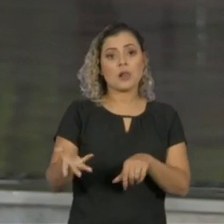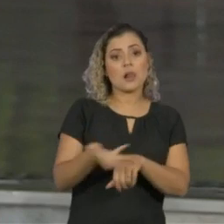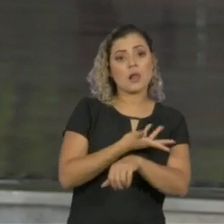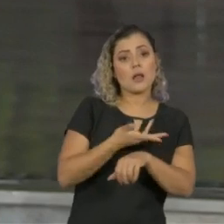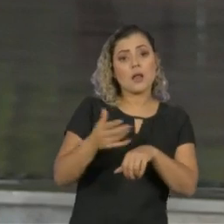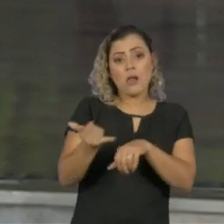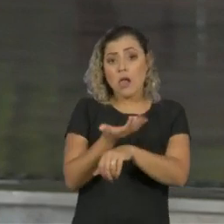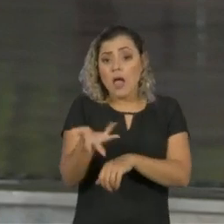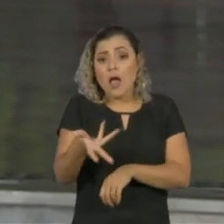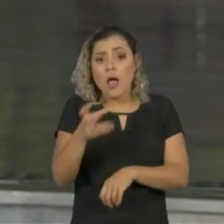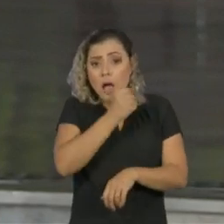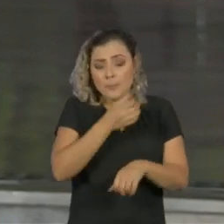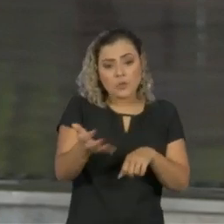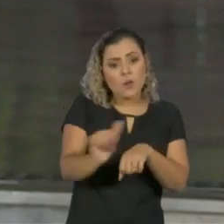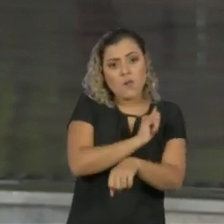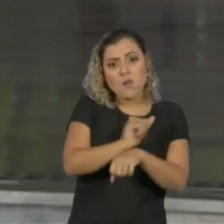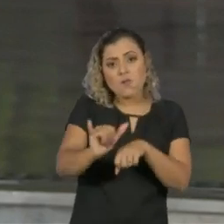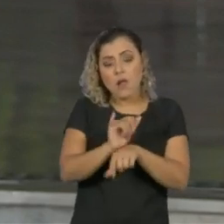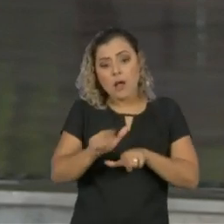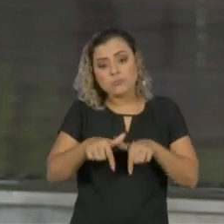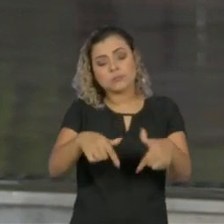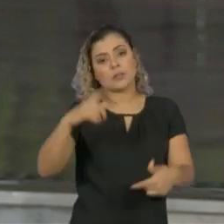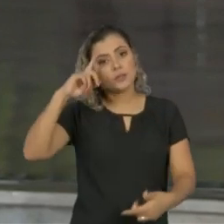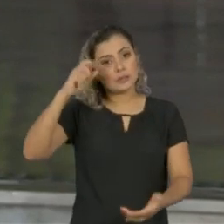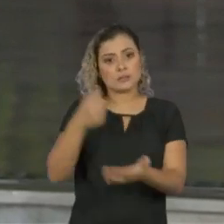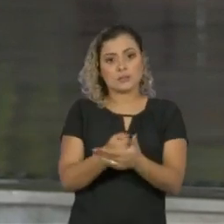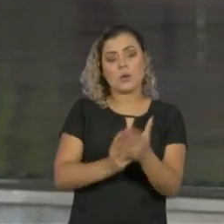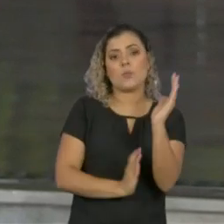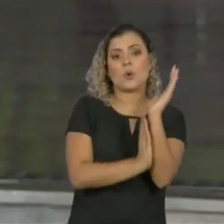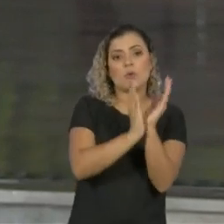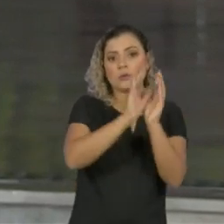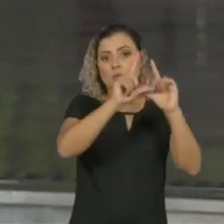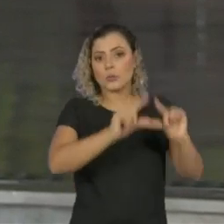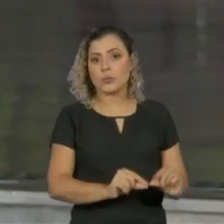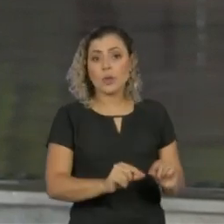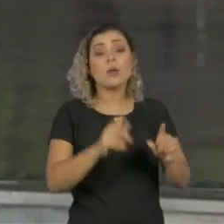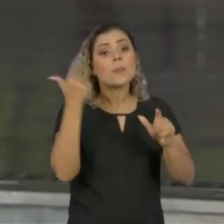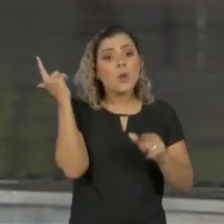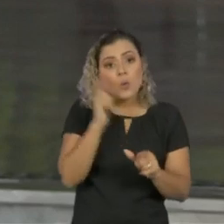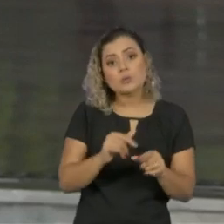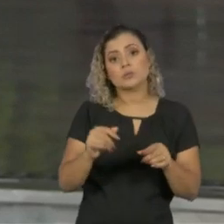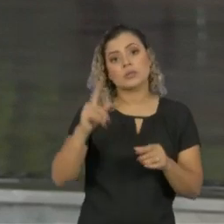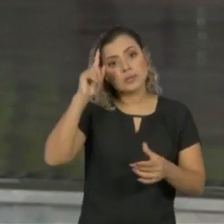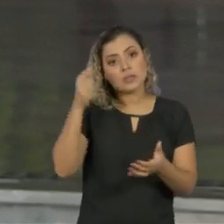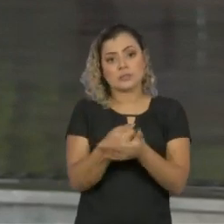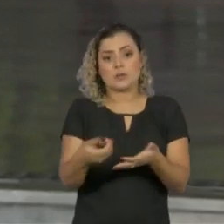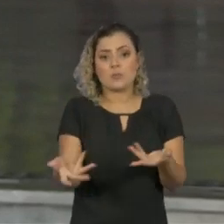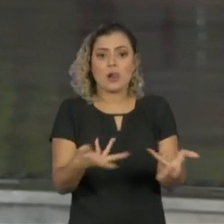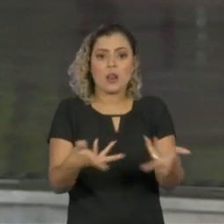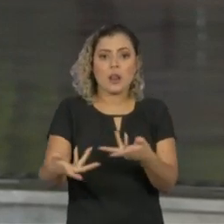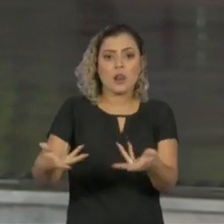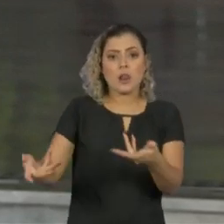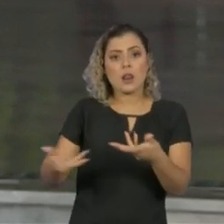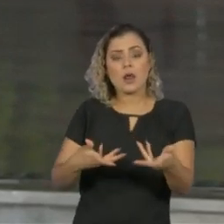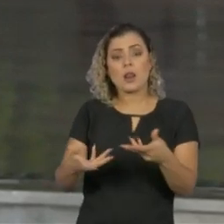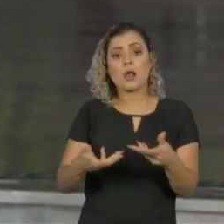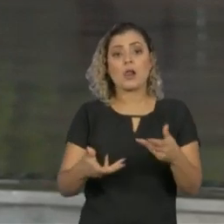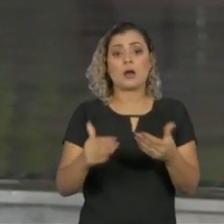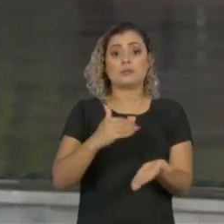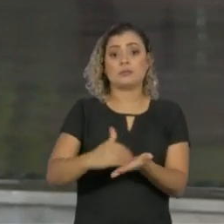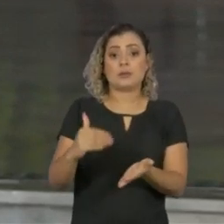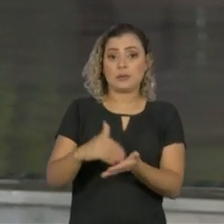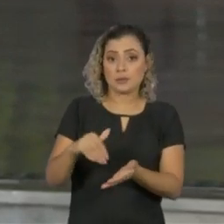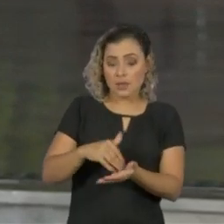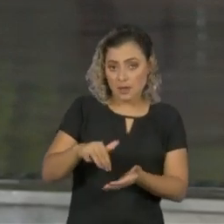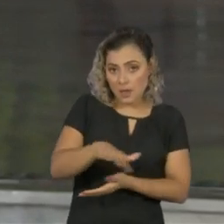agilidades para poder tomar as decisões e para poder efetivar as decisões tomadas pelo